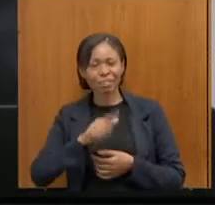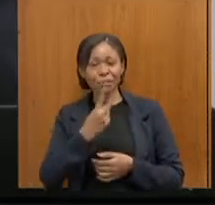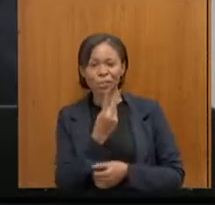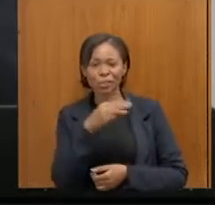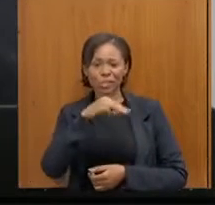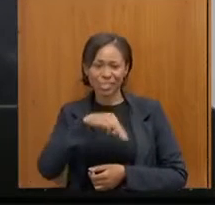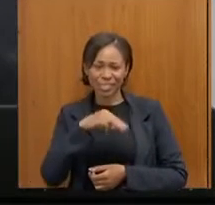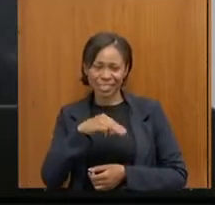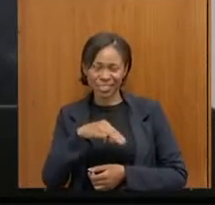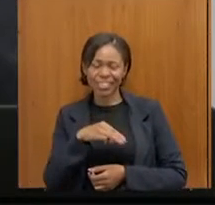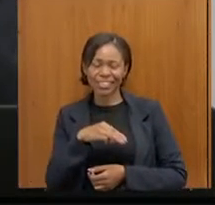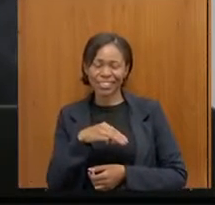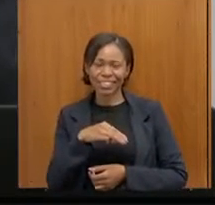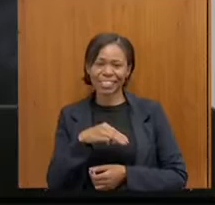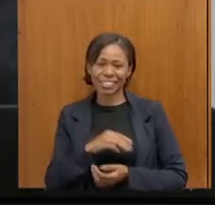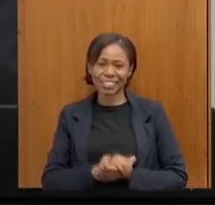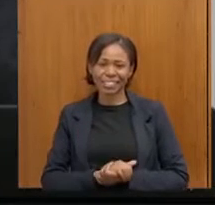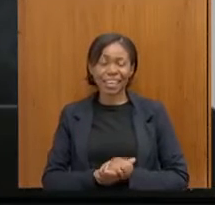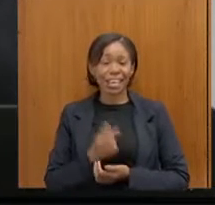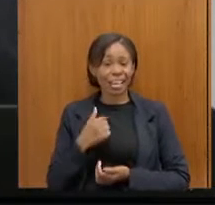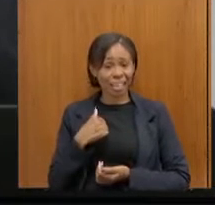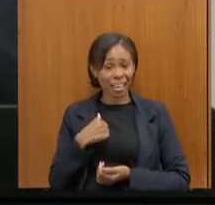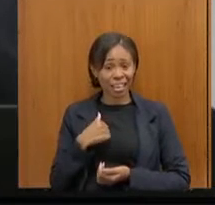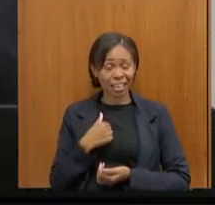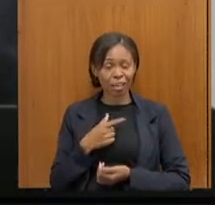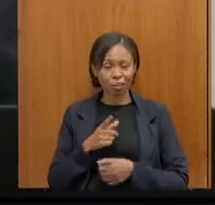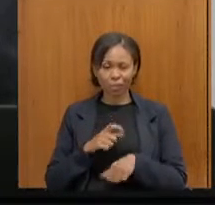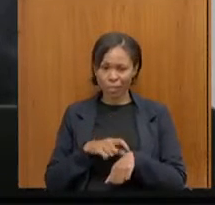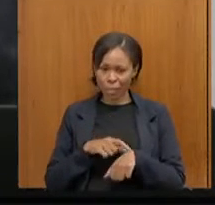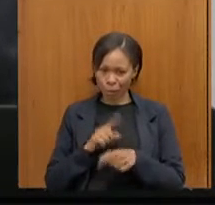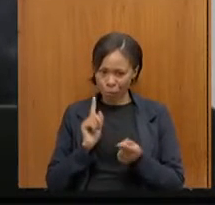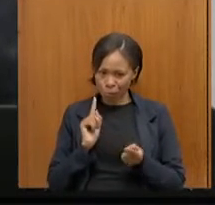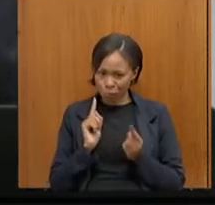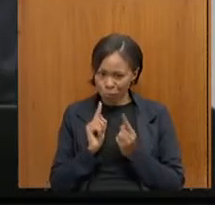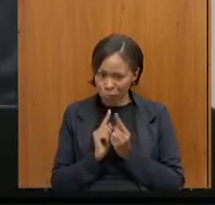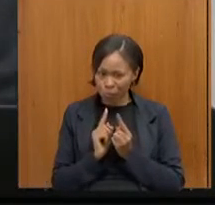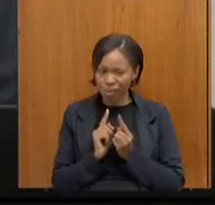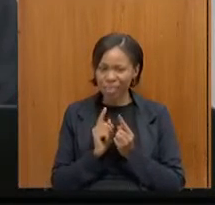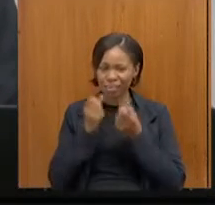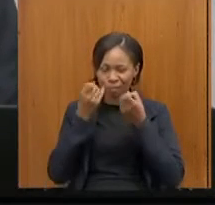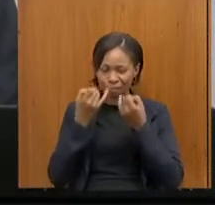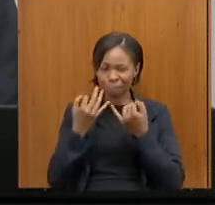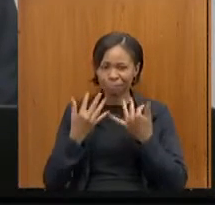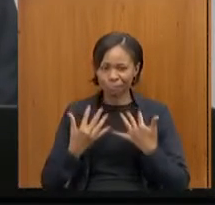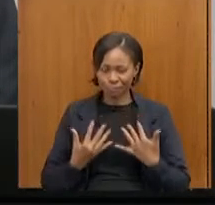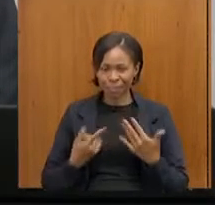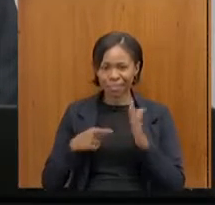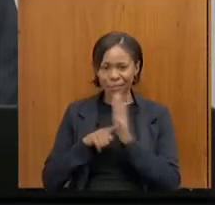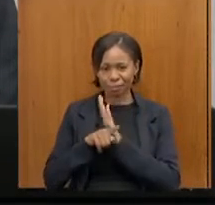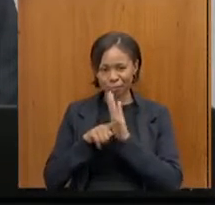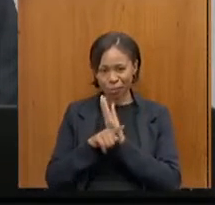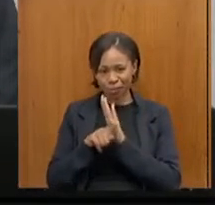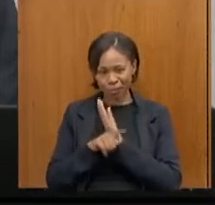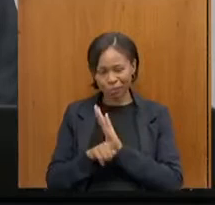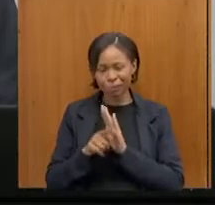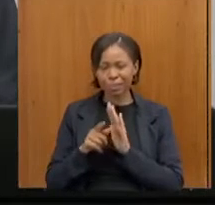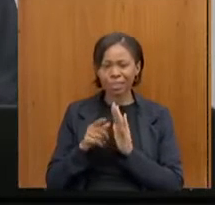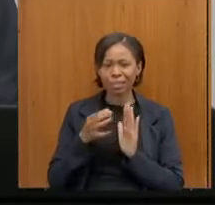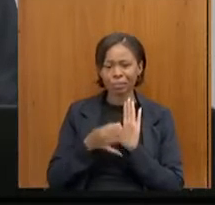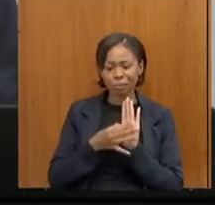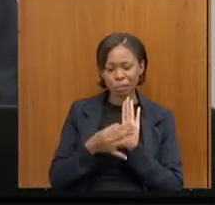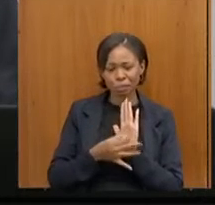minutos eu farei aqui ser em breve as minhas considerações e as minhas perguntas meus